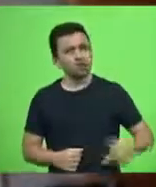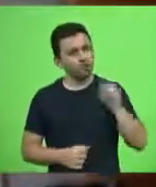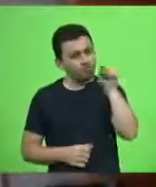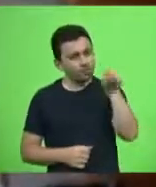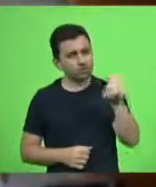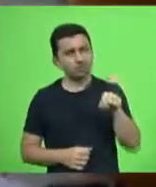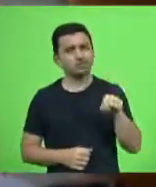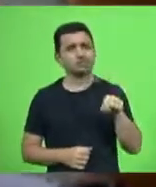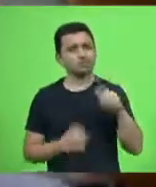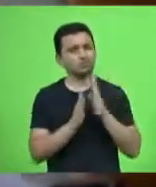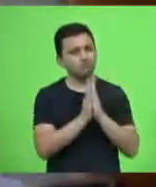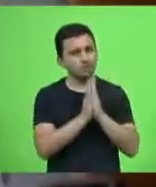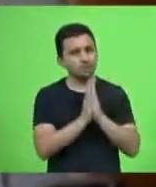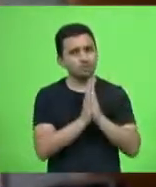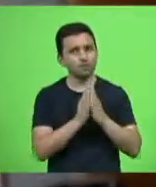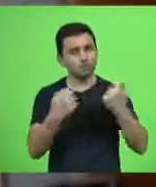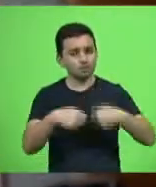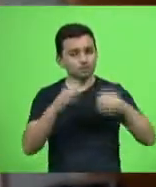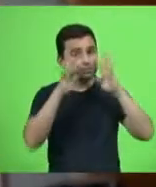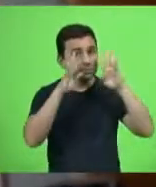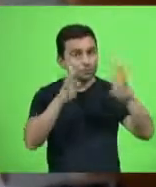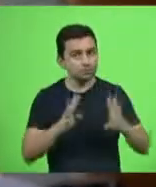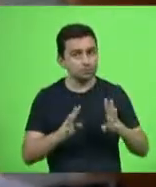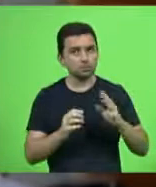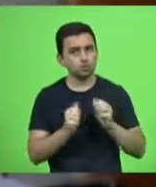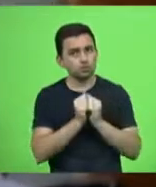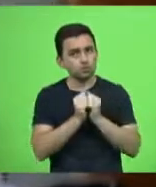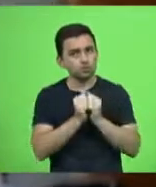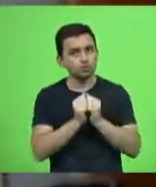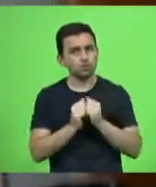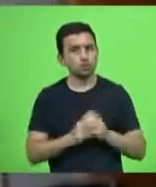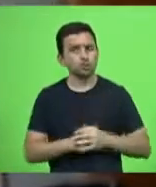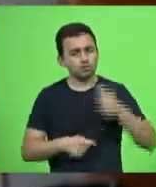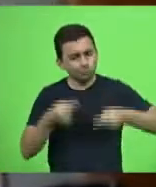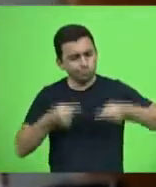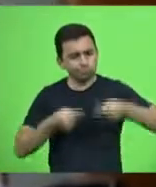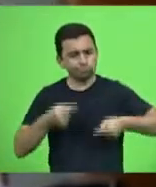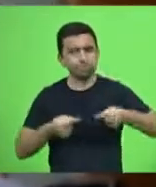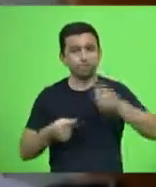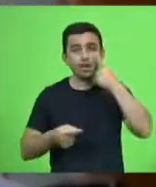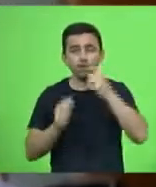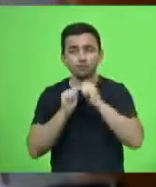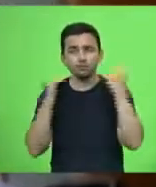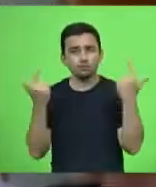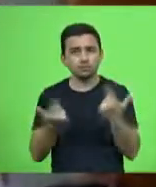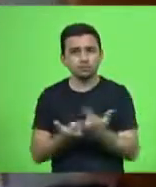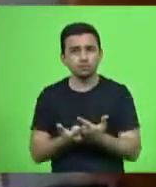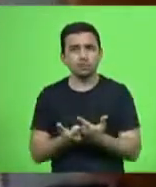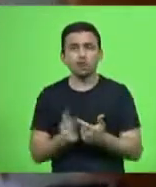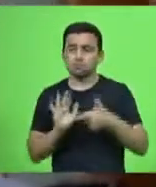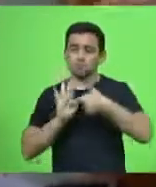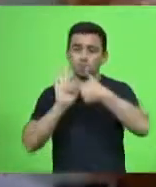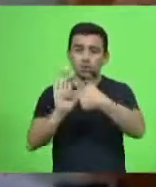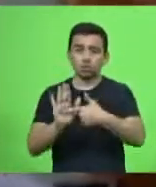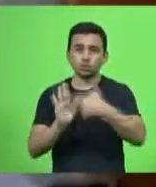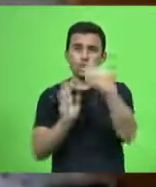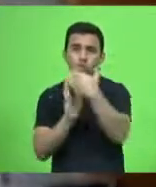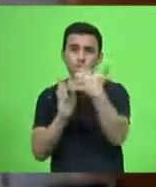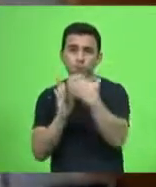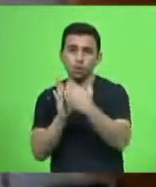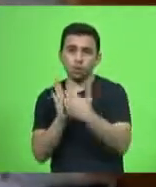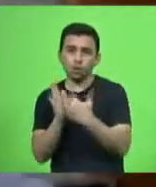favor, discuta com todos nós, use a força da Assembleia e apresente um programa